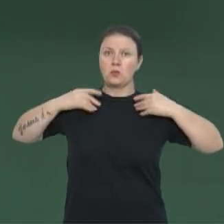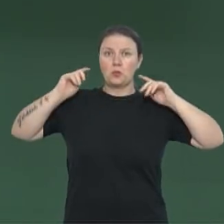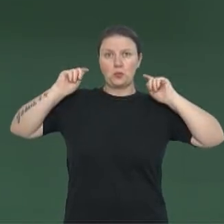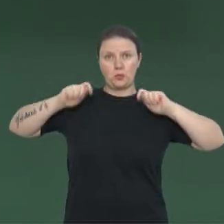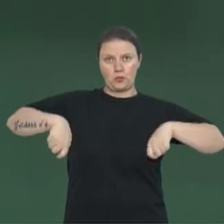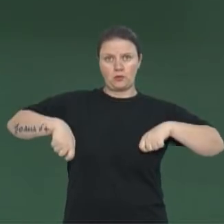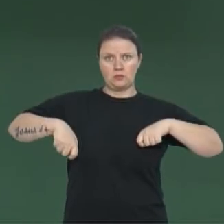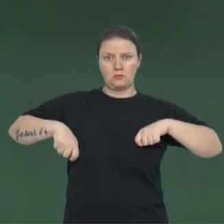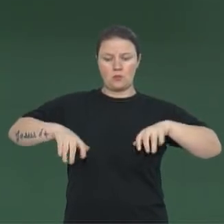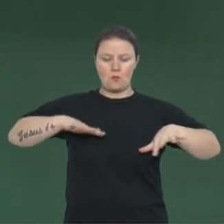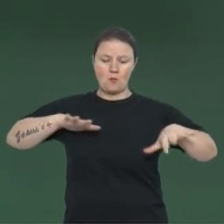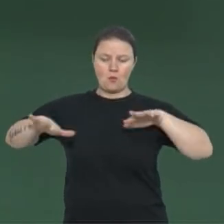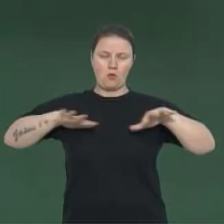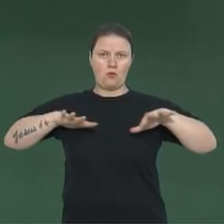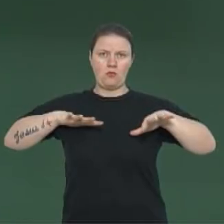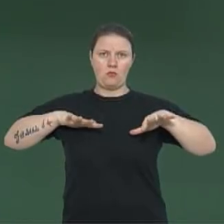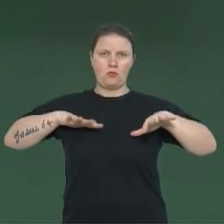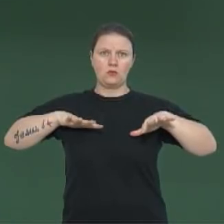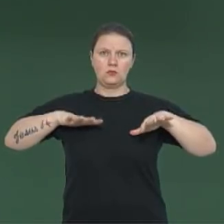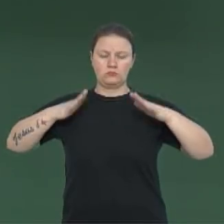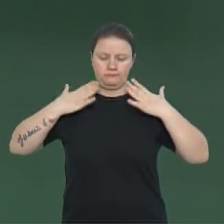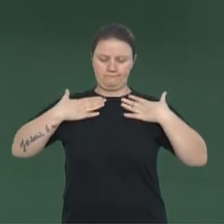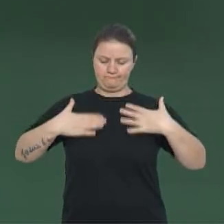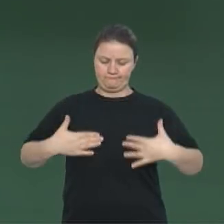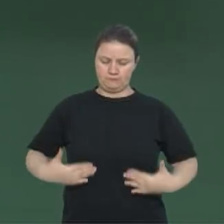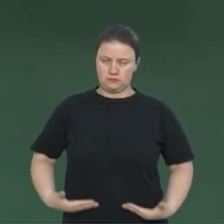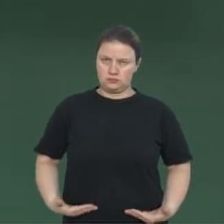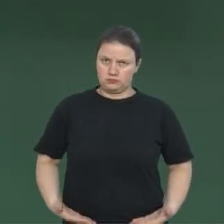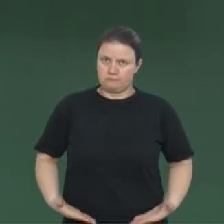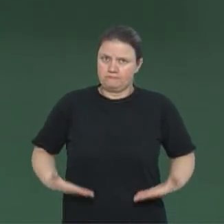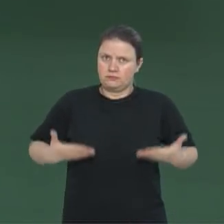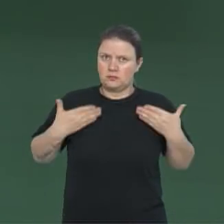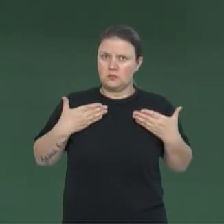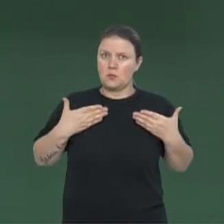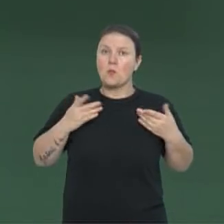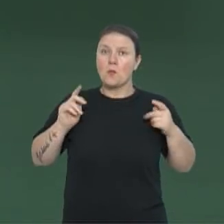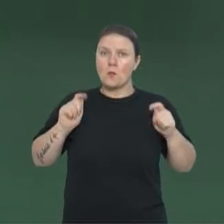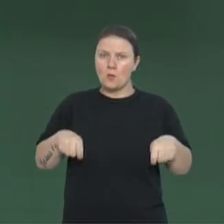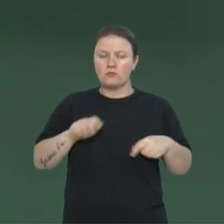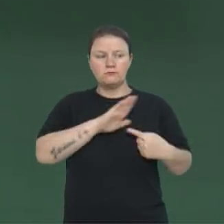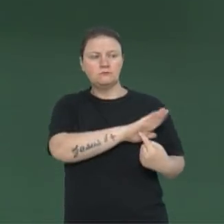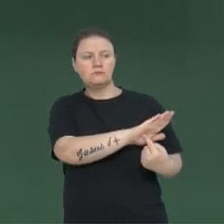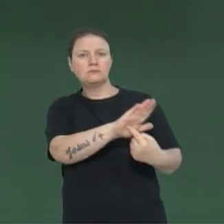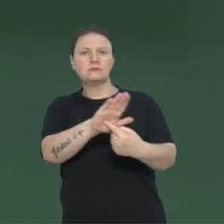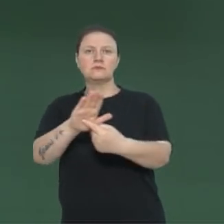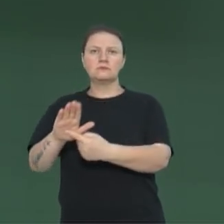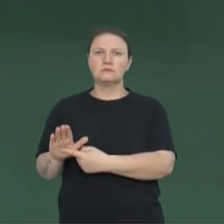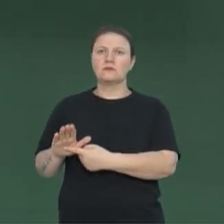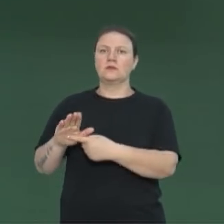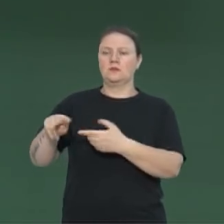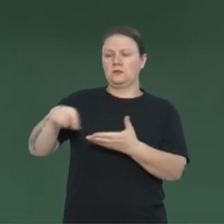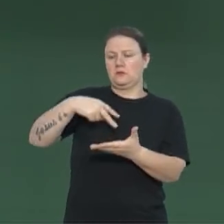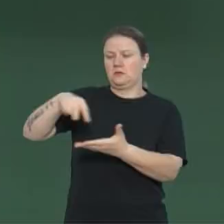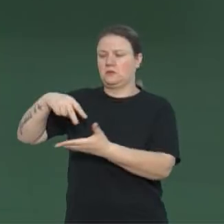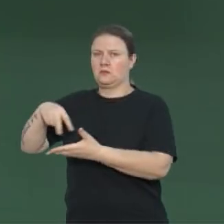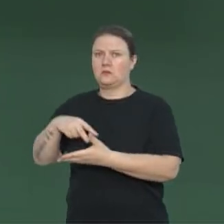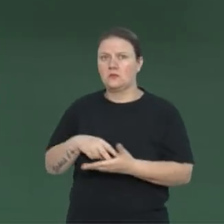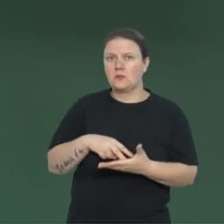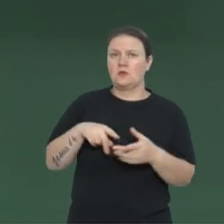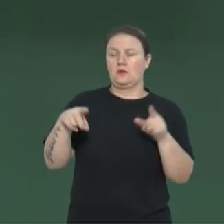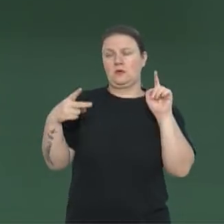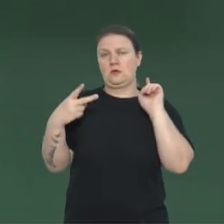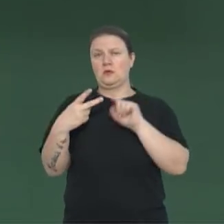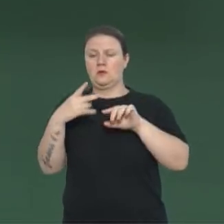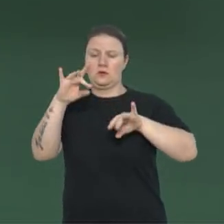podem movimentar esse corpo em partes e apresentarem espetáculos de dança, de